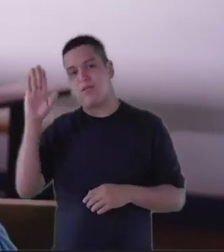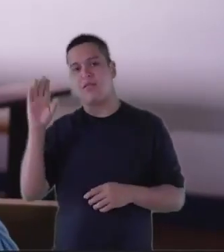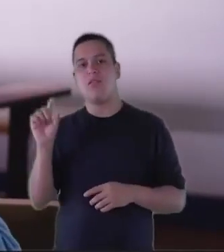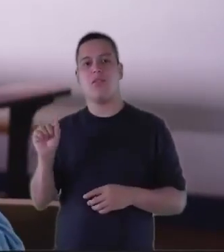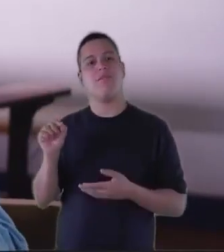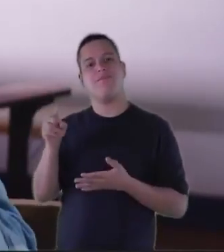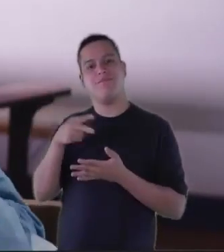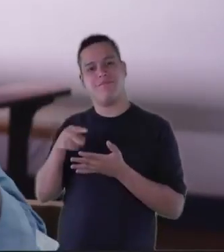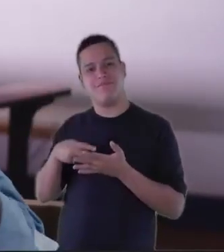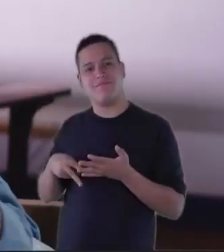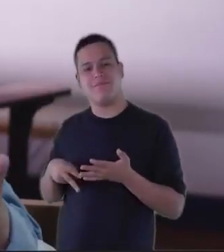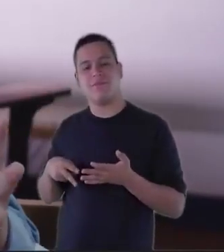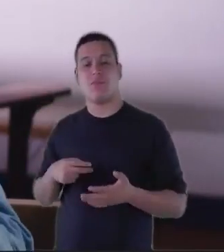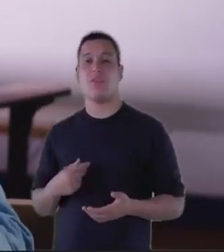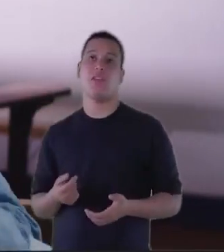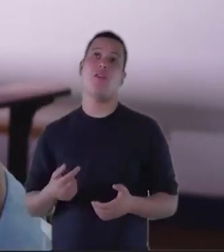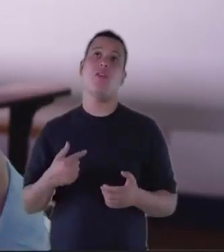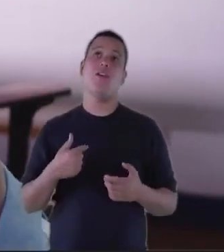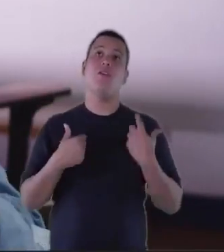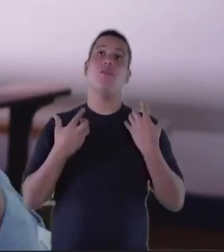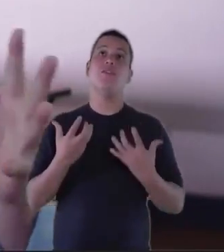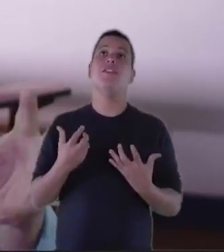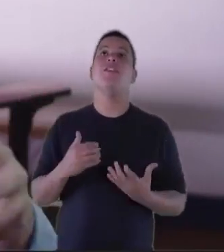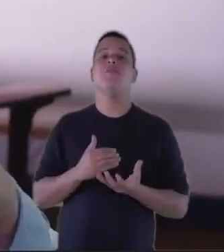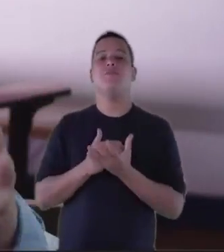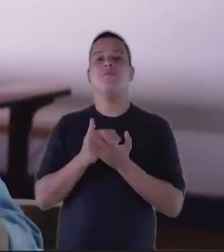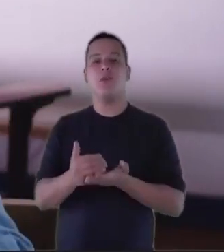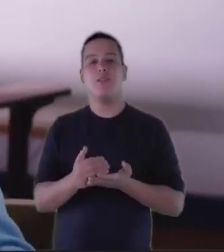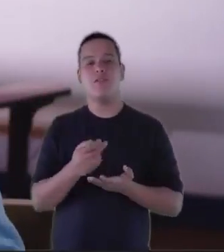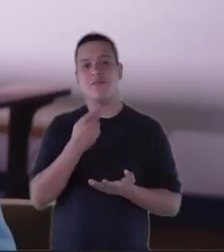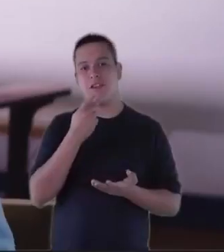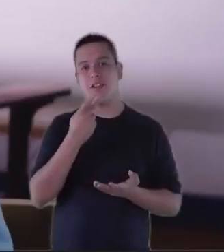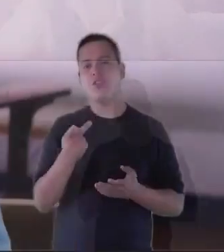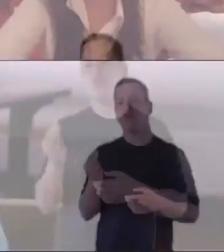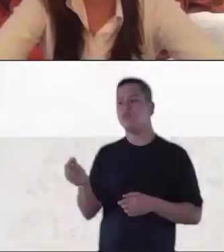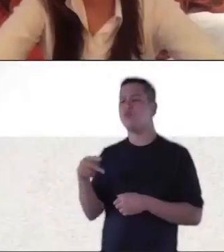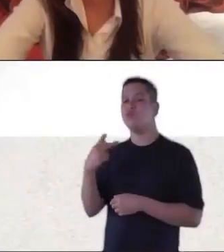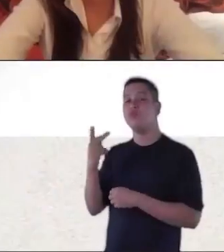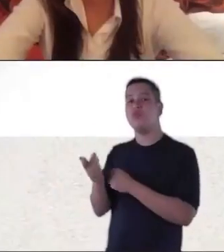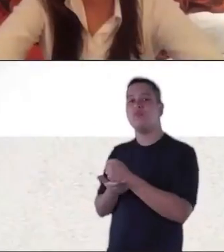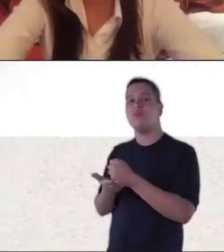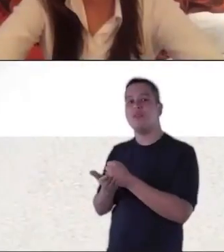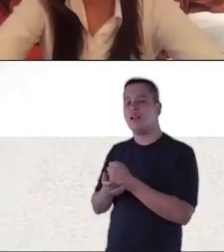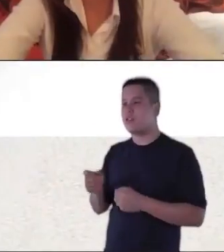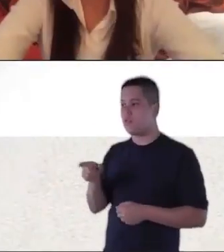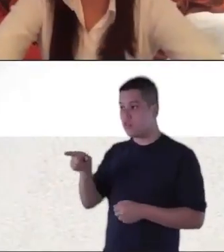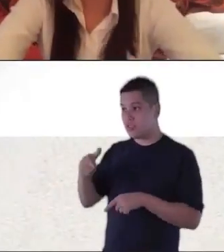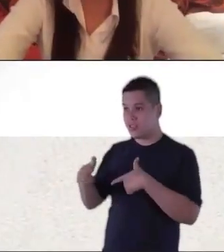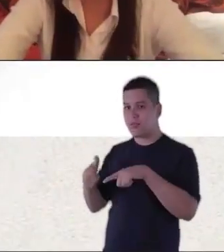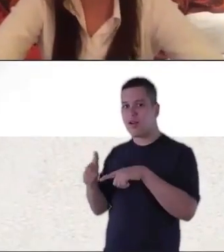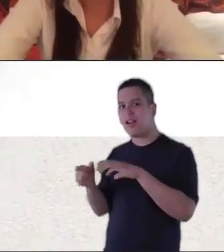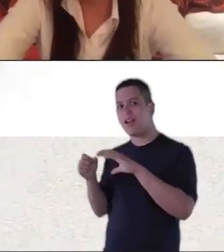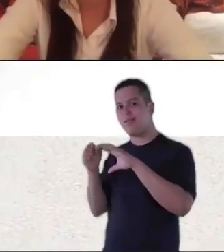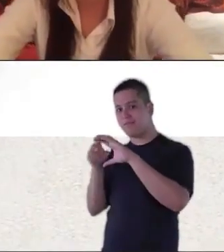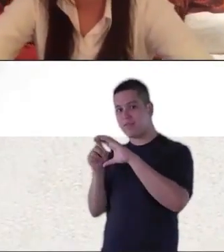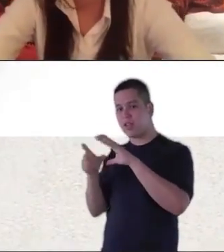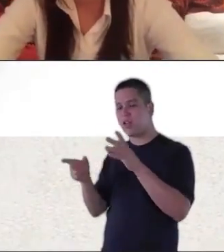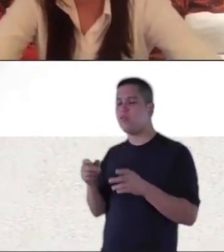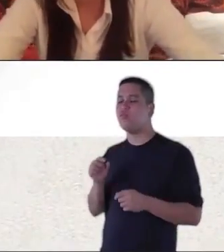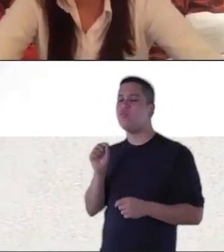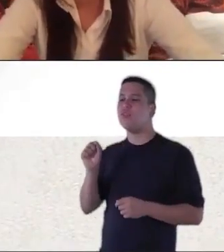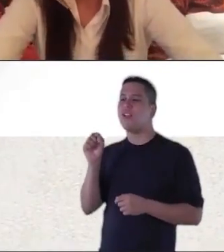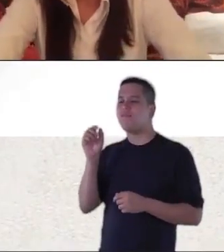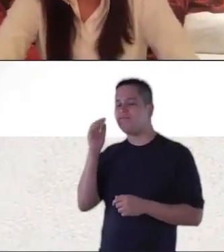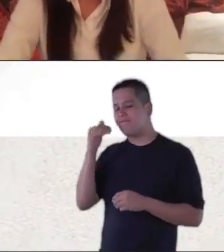começar assim, pela Malu. Qual é o chão do ator? A literatura, sem dúvida.